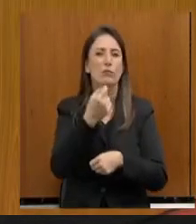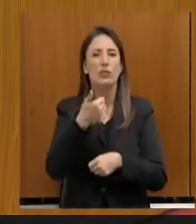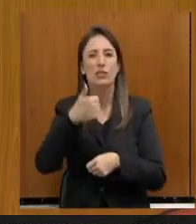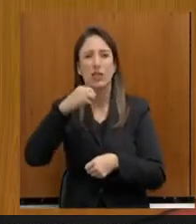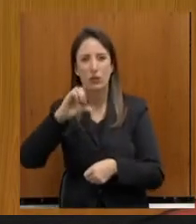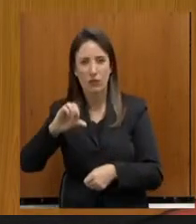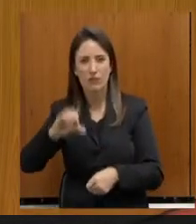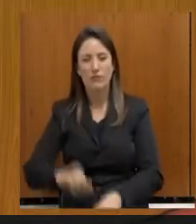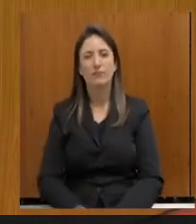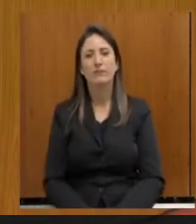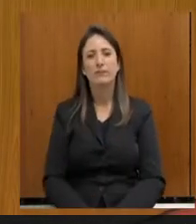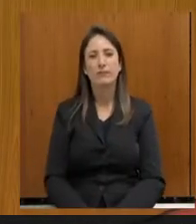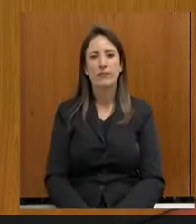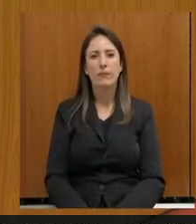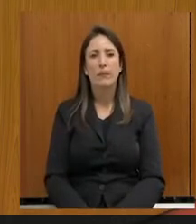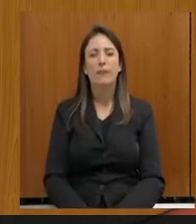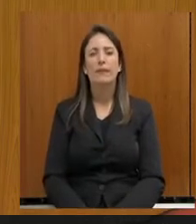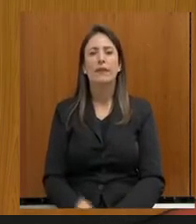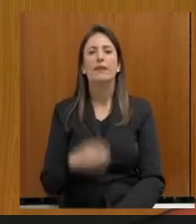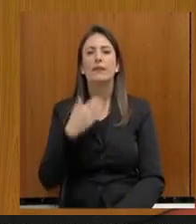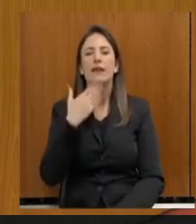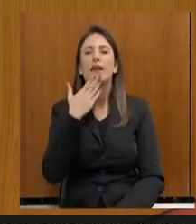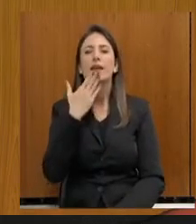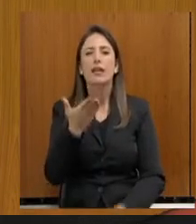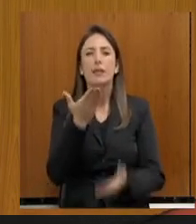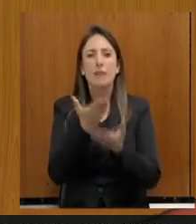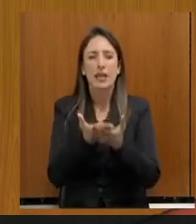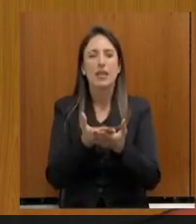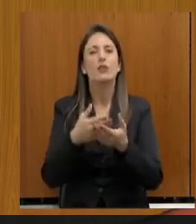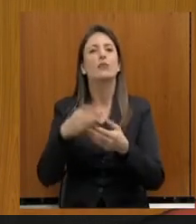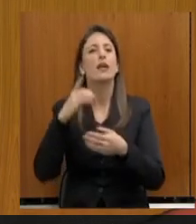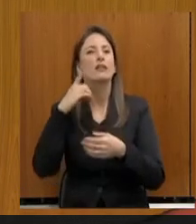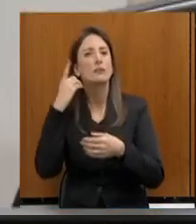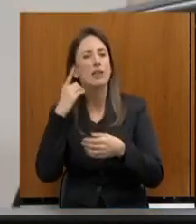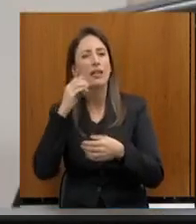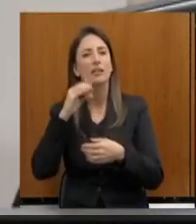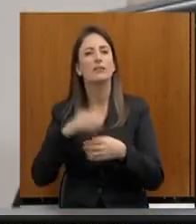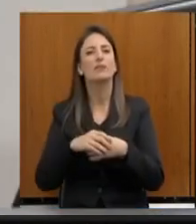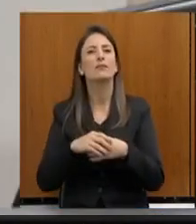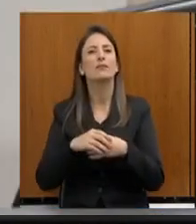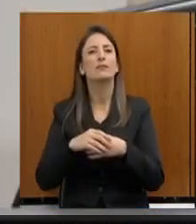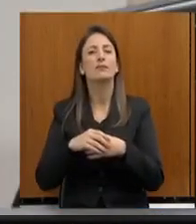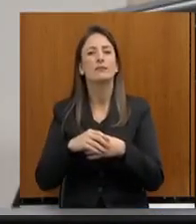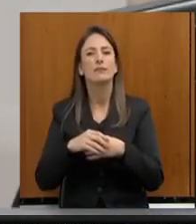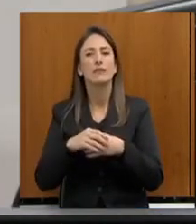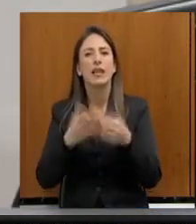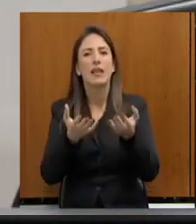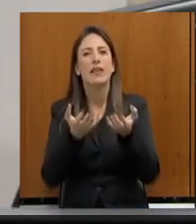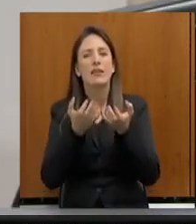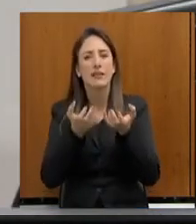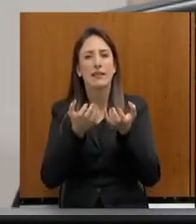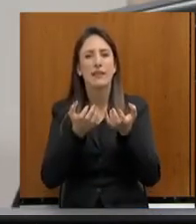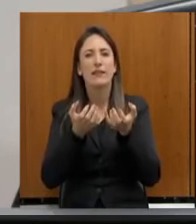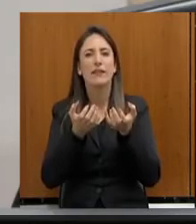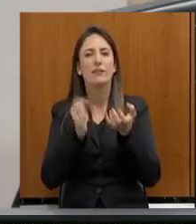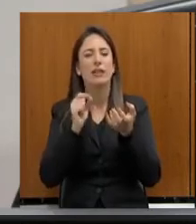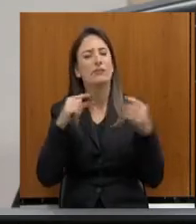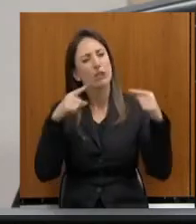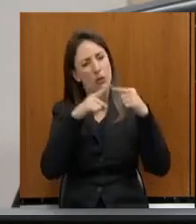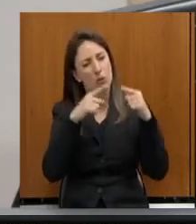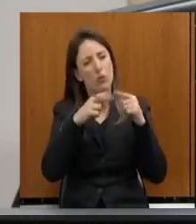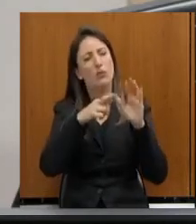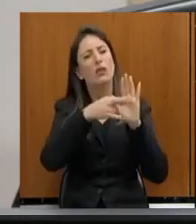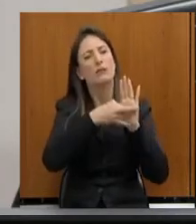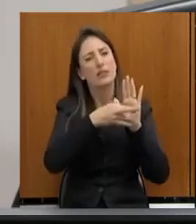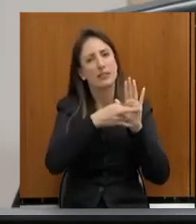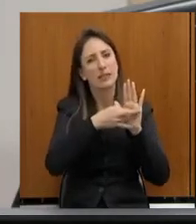o requerimento Nascimento Deputado celinho do sinttrocel é que é de acordo com o Regimento Interno